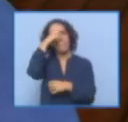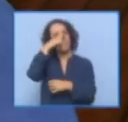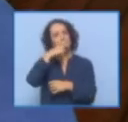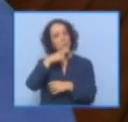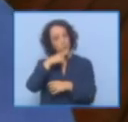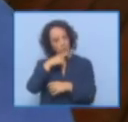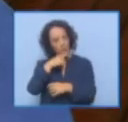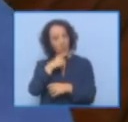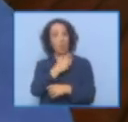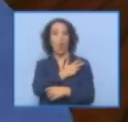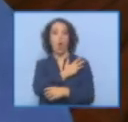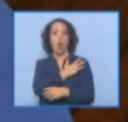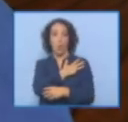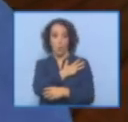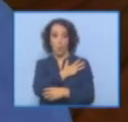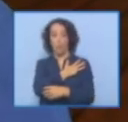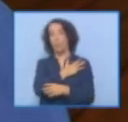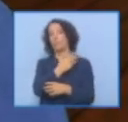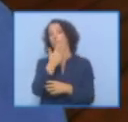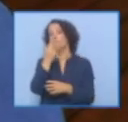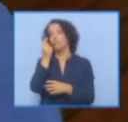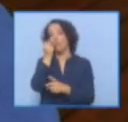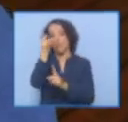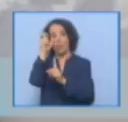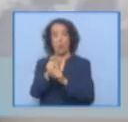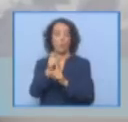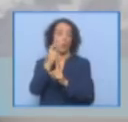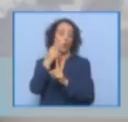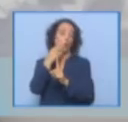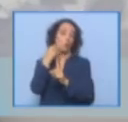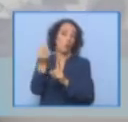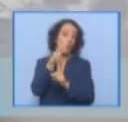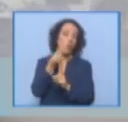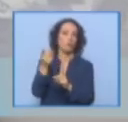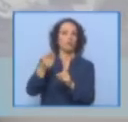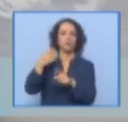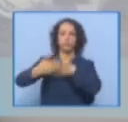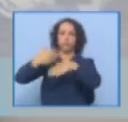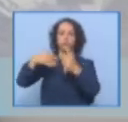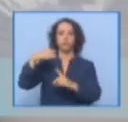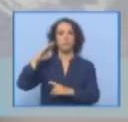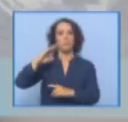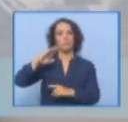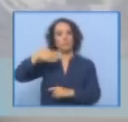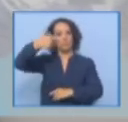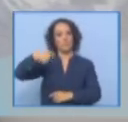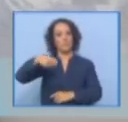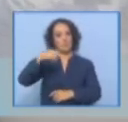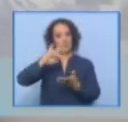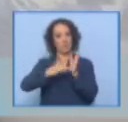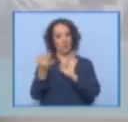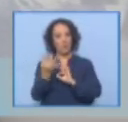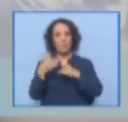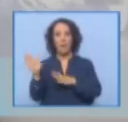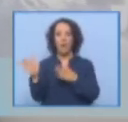da Silva é um homem carismático, obviamente, por isso chegou a presidente do Brasil, e Jair Bolsonaro é uma personagem controversa. E